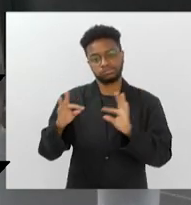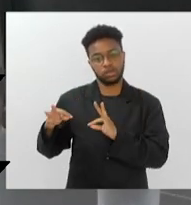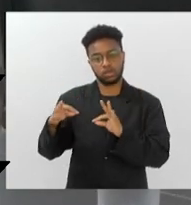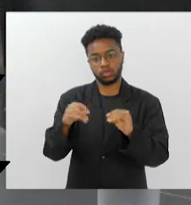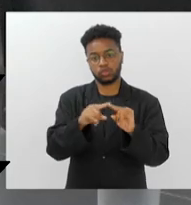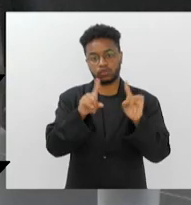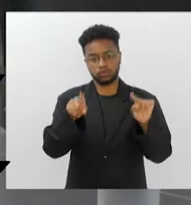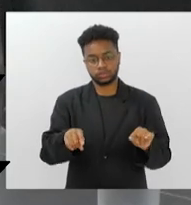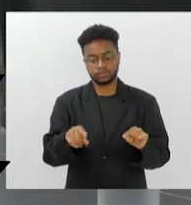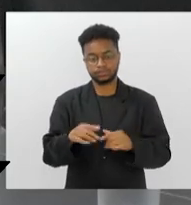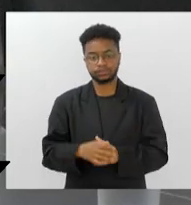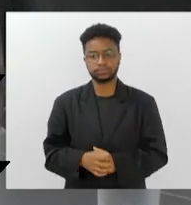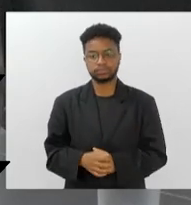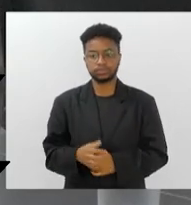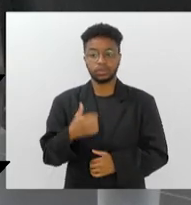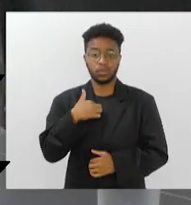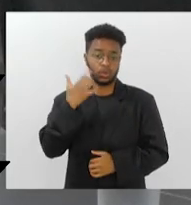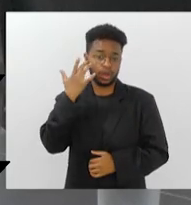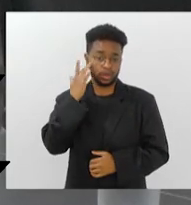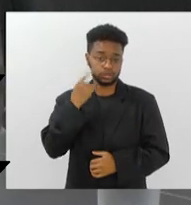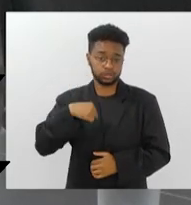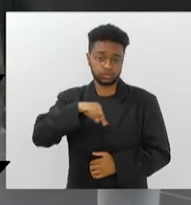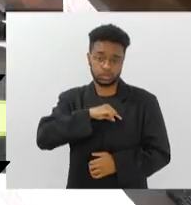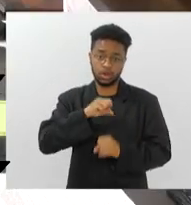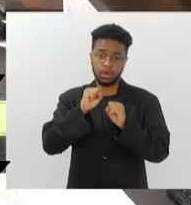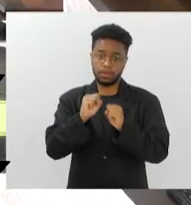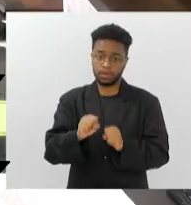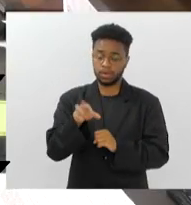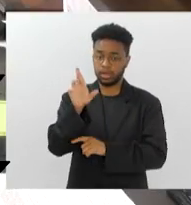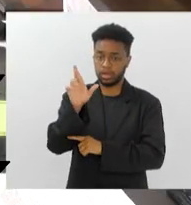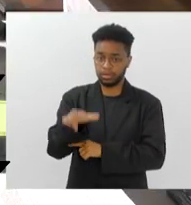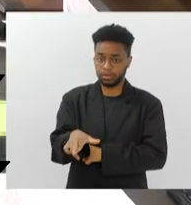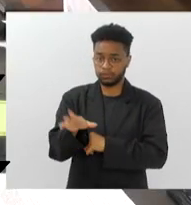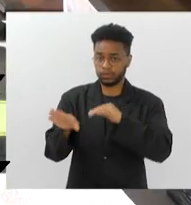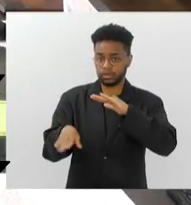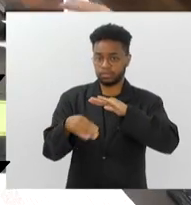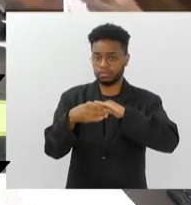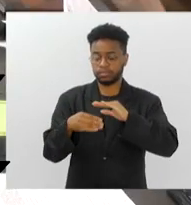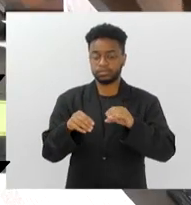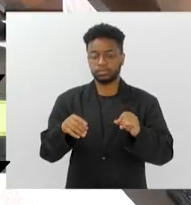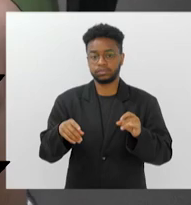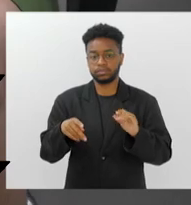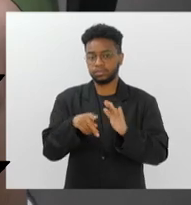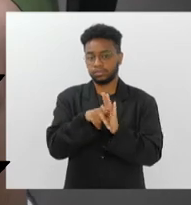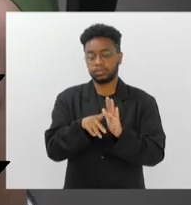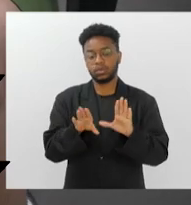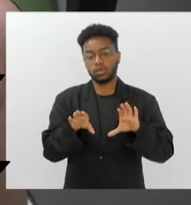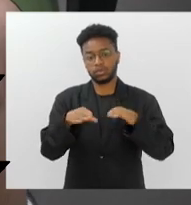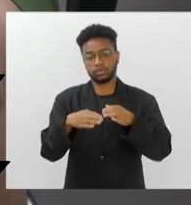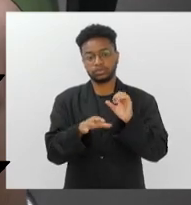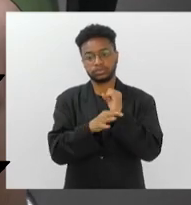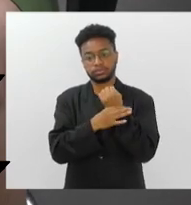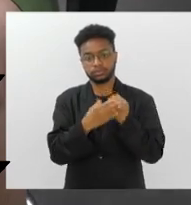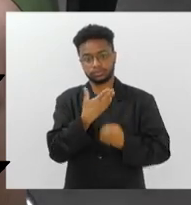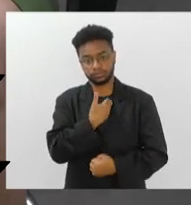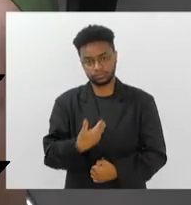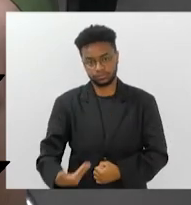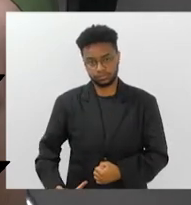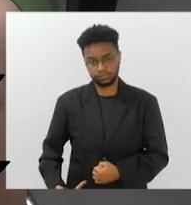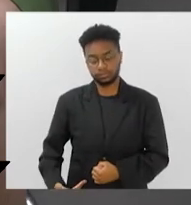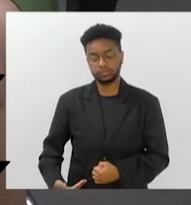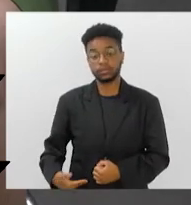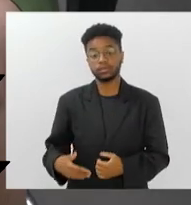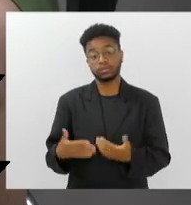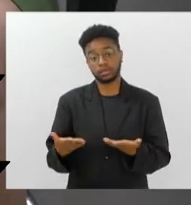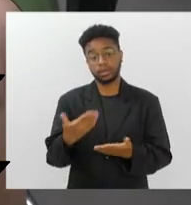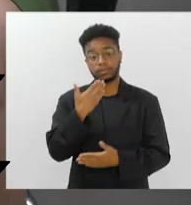aí rejeitar a emenda da comissão de segurança pública e solicitar Deputado Márcio goberto